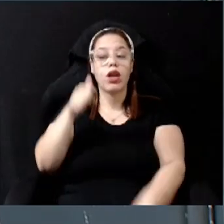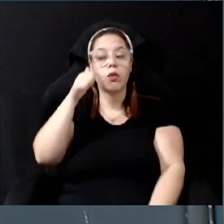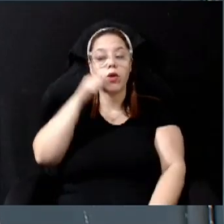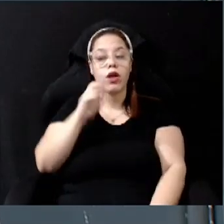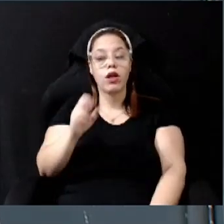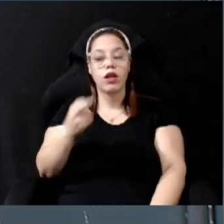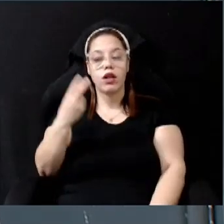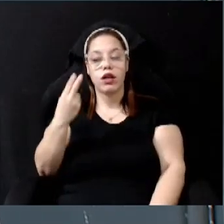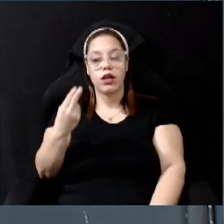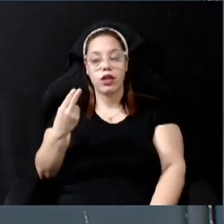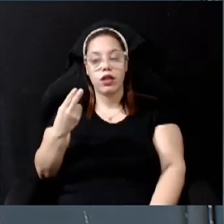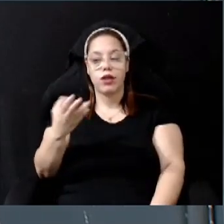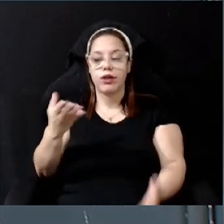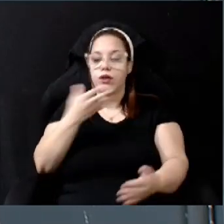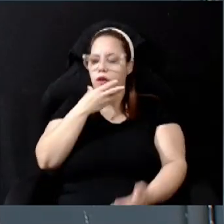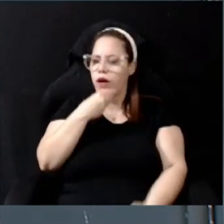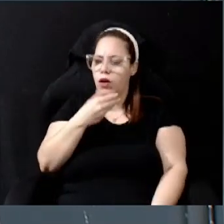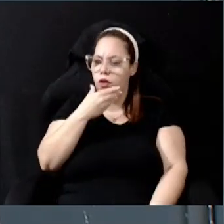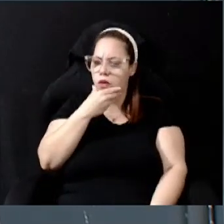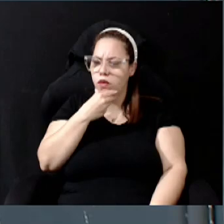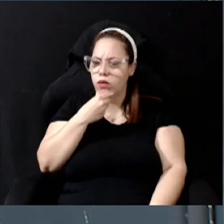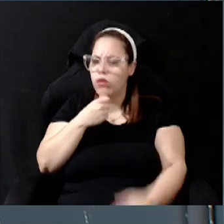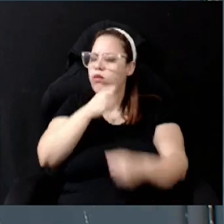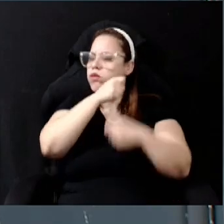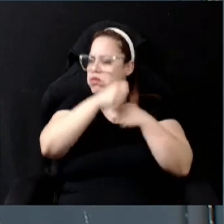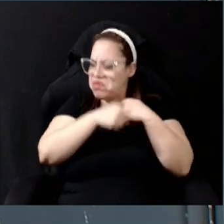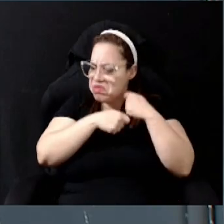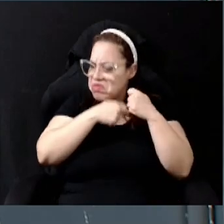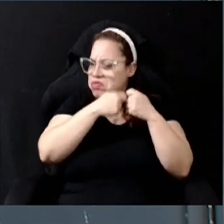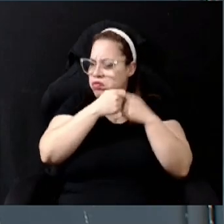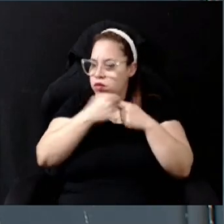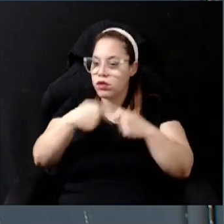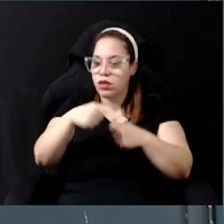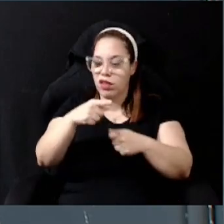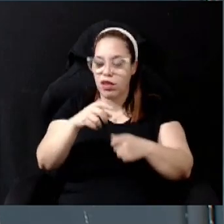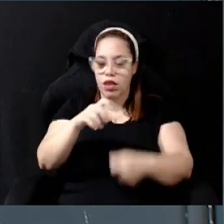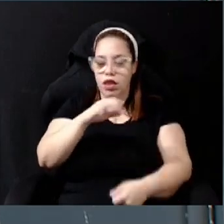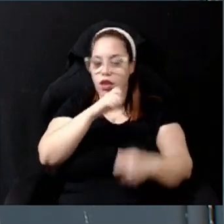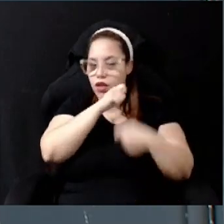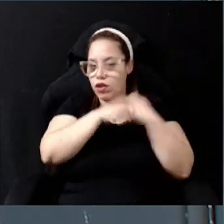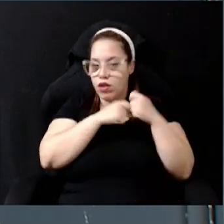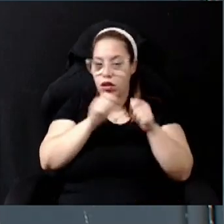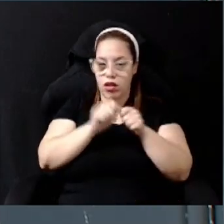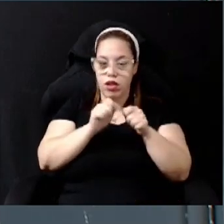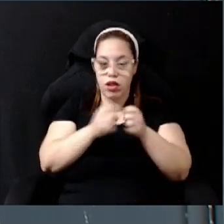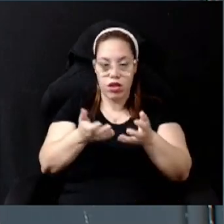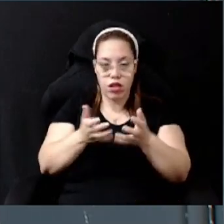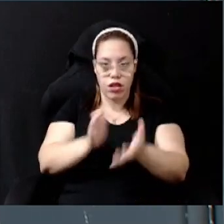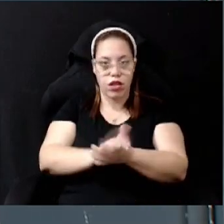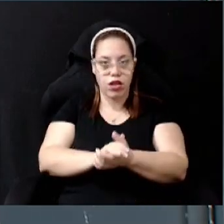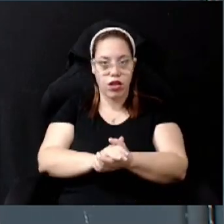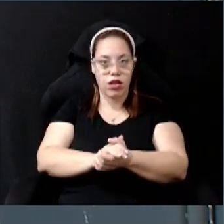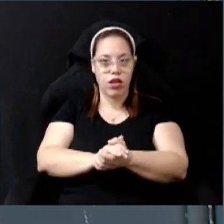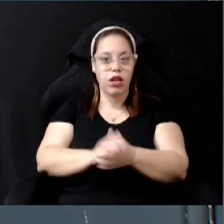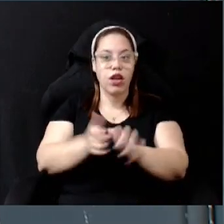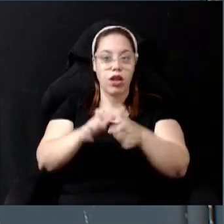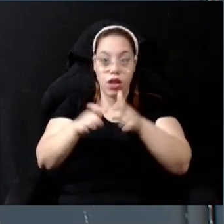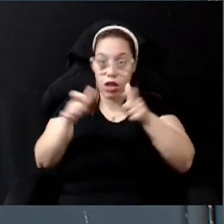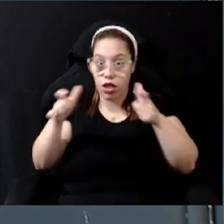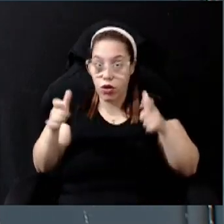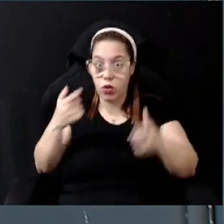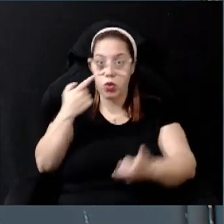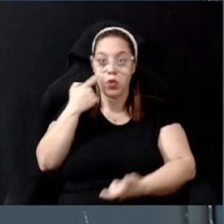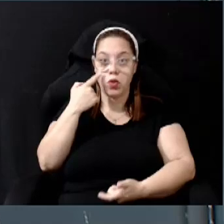também o número de homens que faz trança, que vai até uma transista, também tem crescido? Cresceu bastante. Eu vejo que os homens